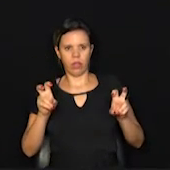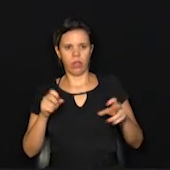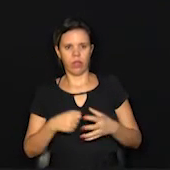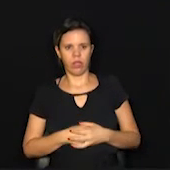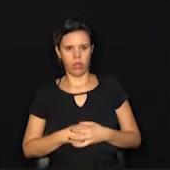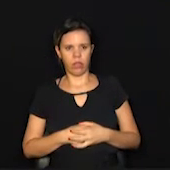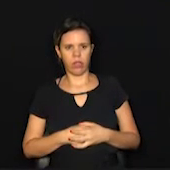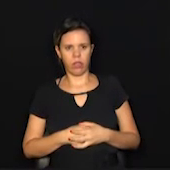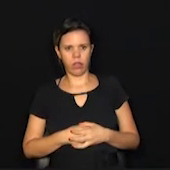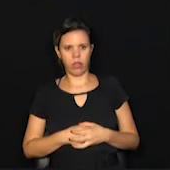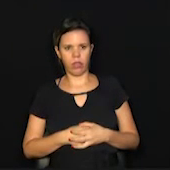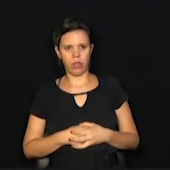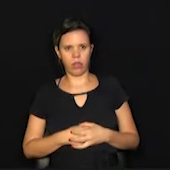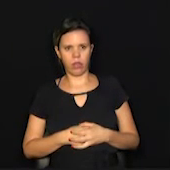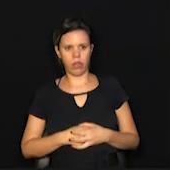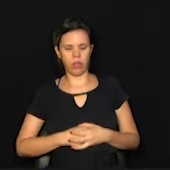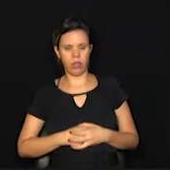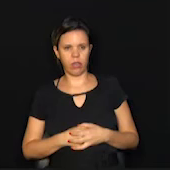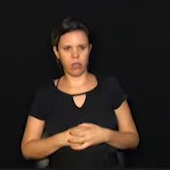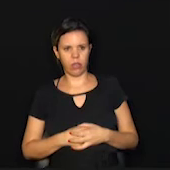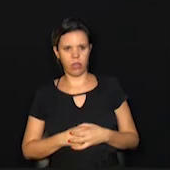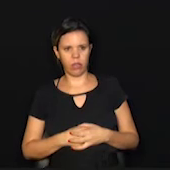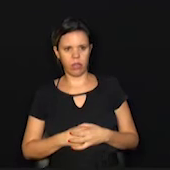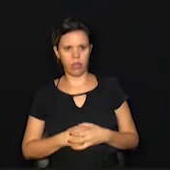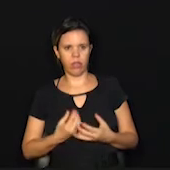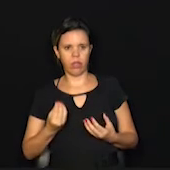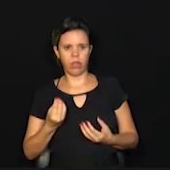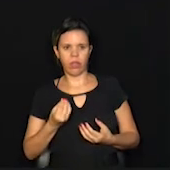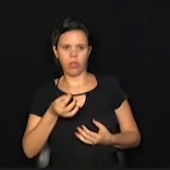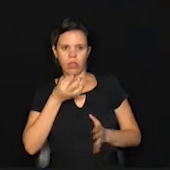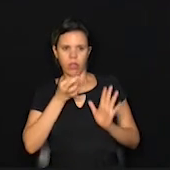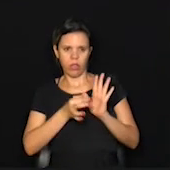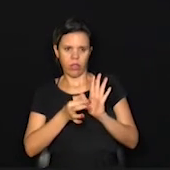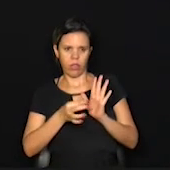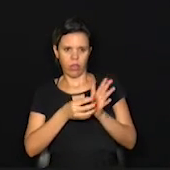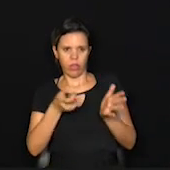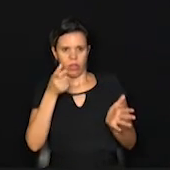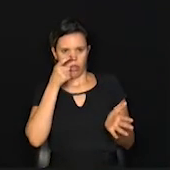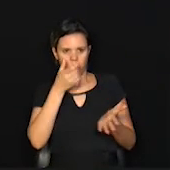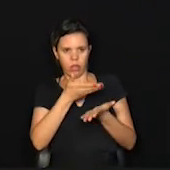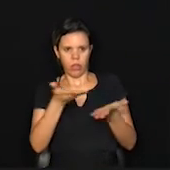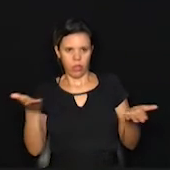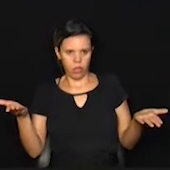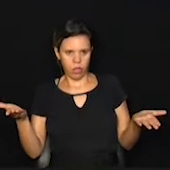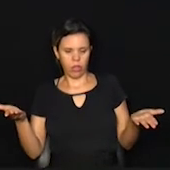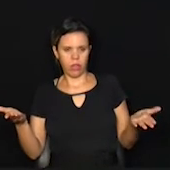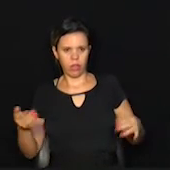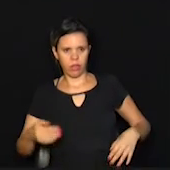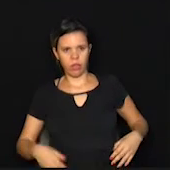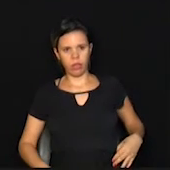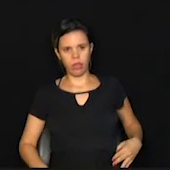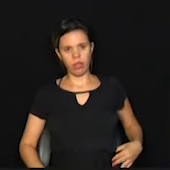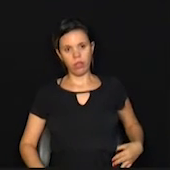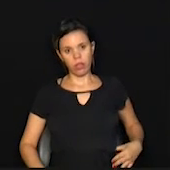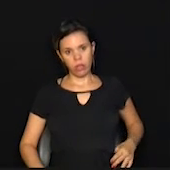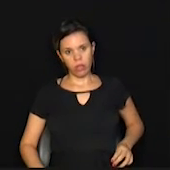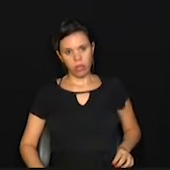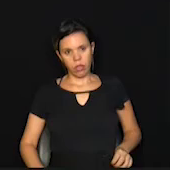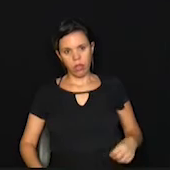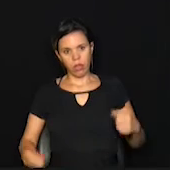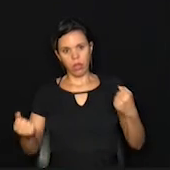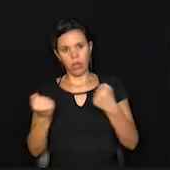que essa coisa que o volta e colocou né Vocês viram as faixas que